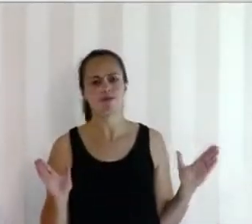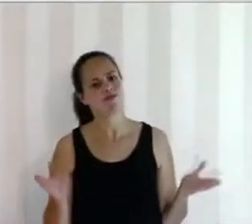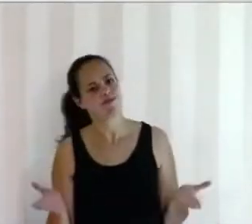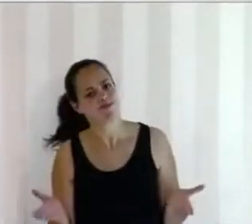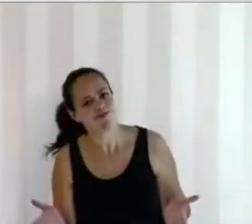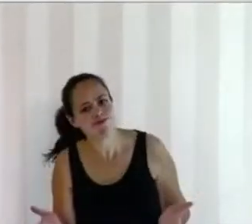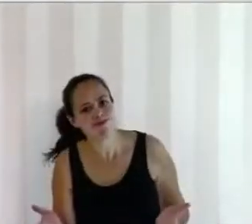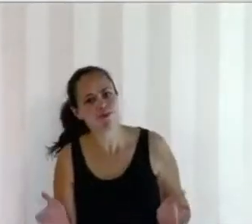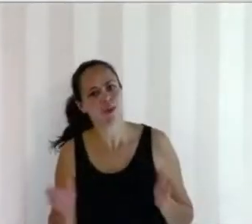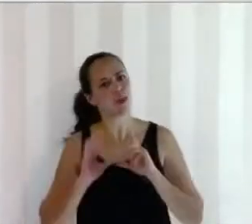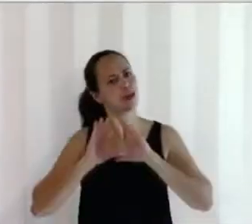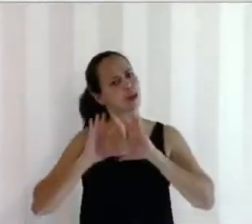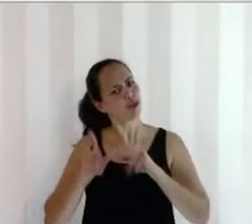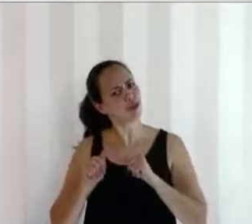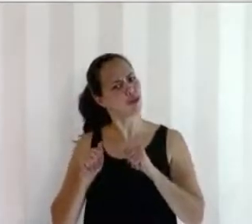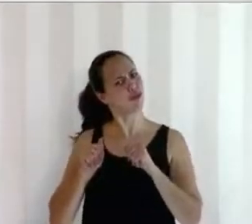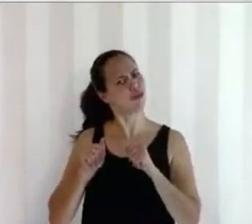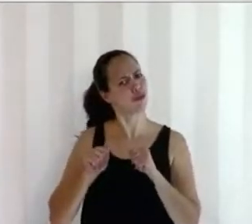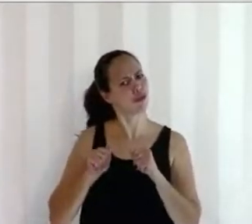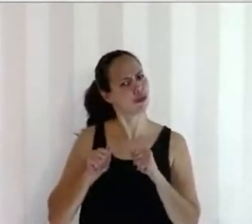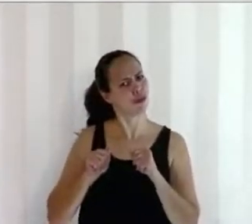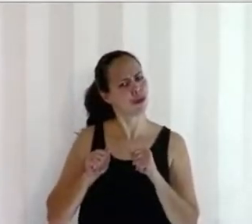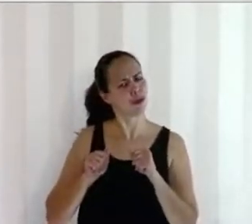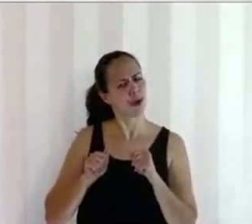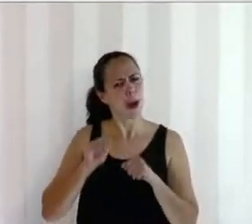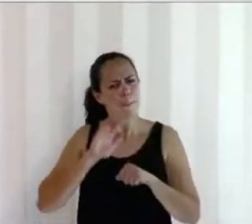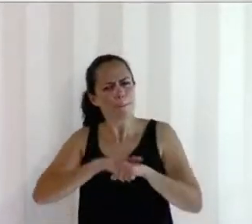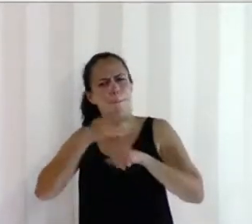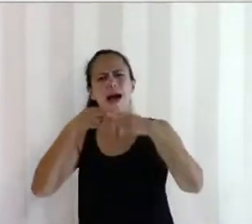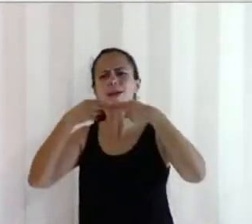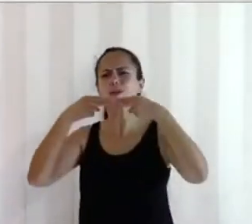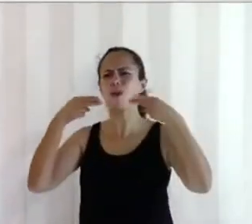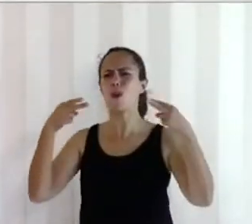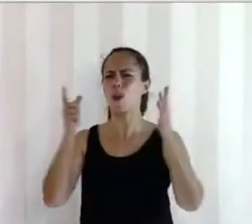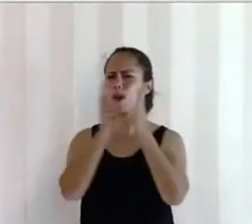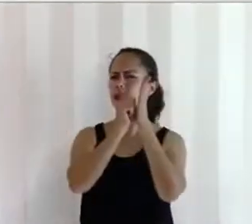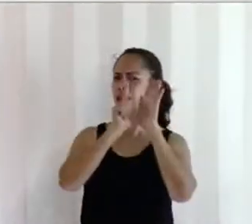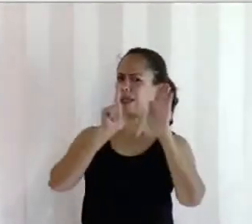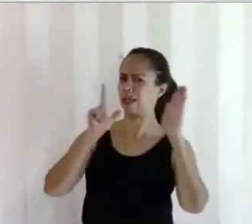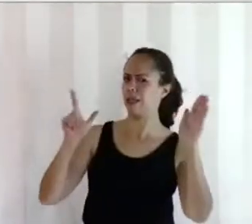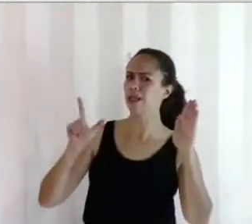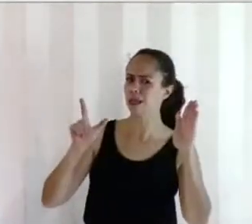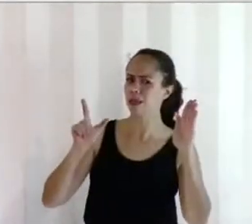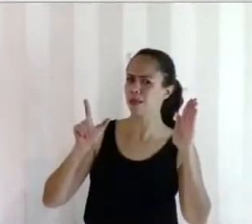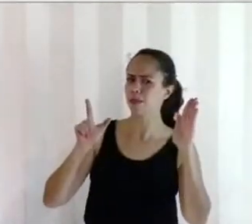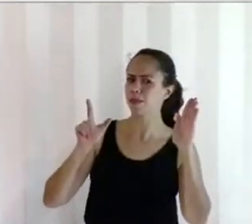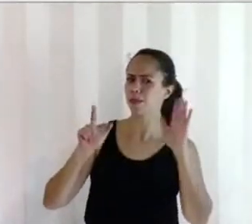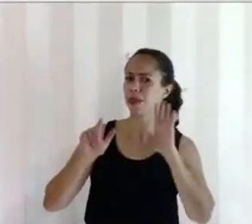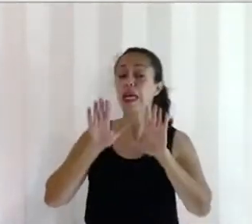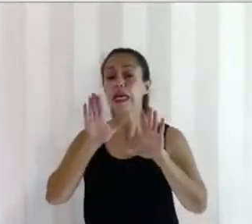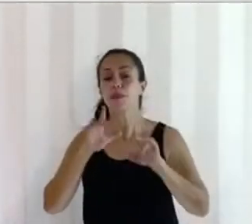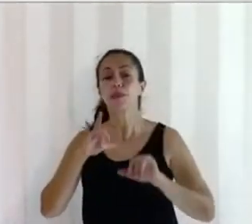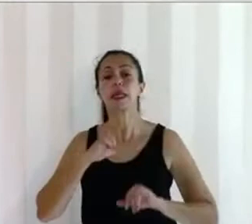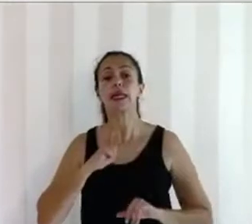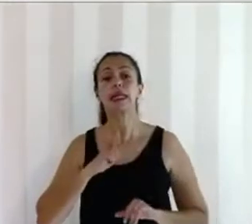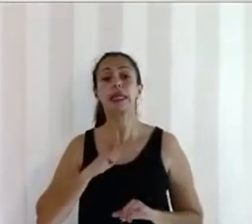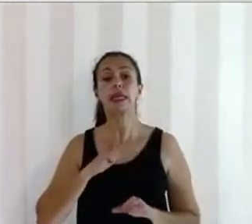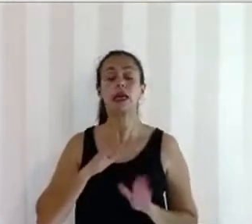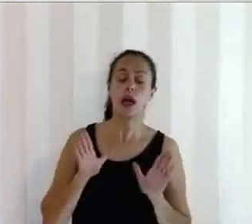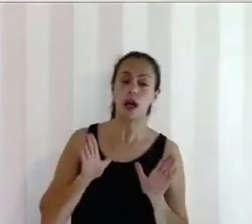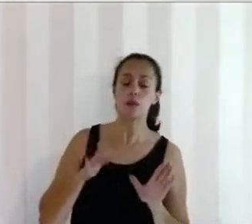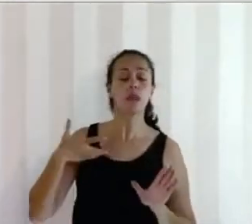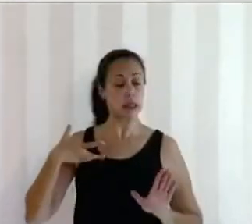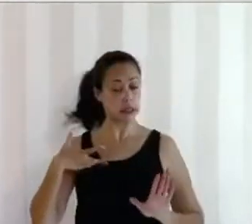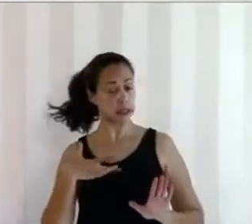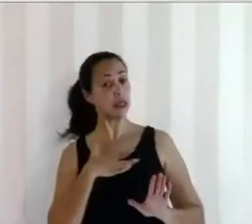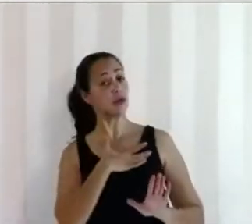regras para não. Havia uma espécie de exceção relacionada à saúde. Por exemplo,